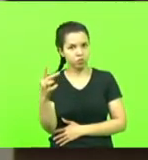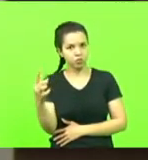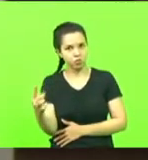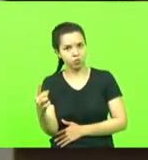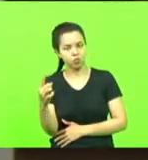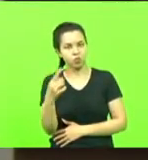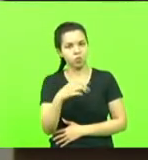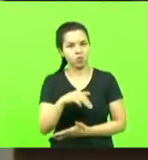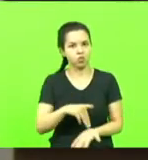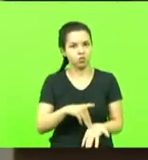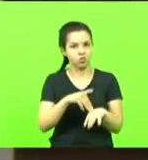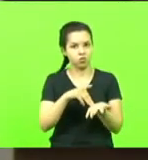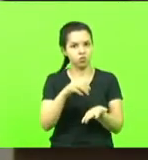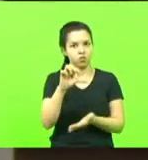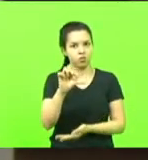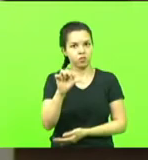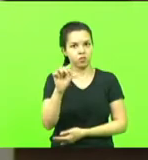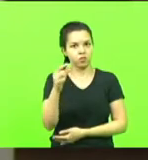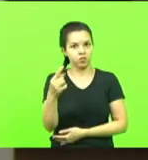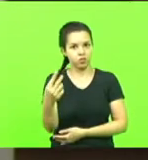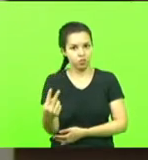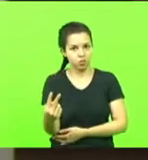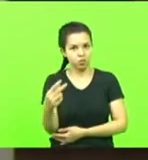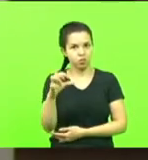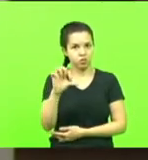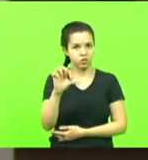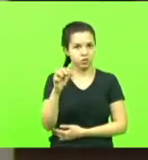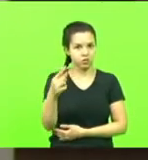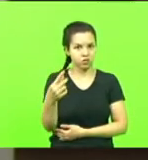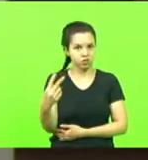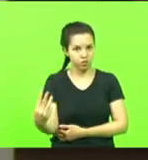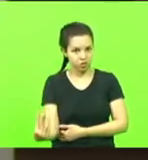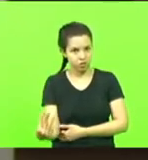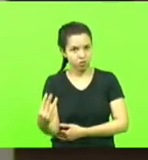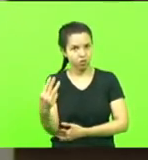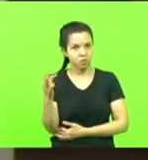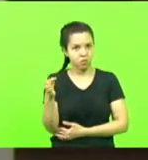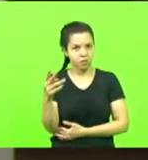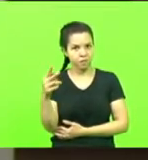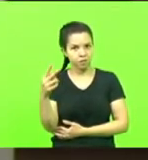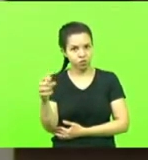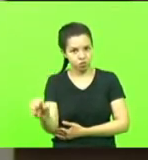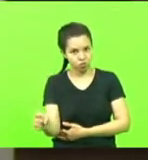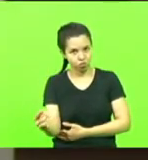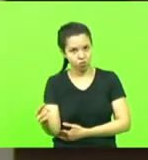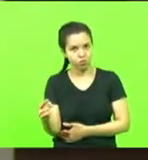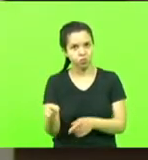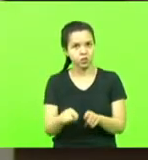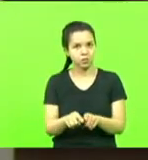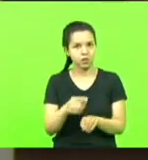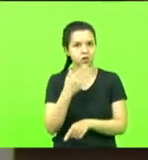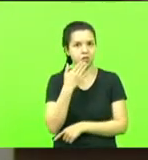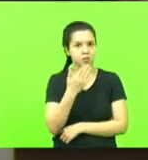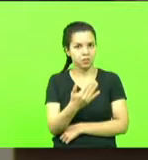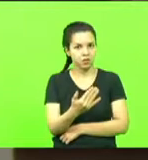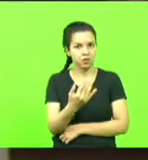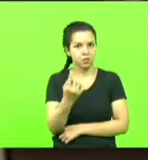números 912 a 923/2021 e os requerimentos número